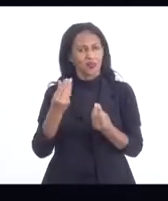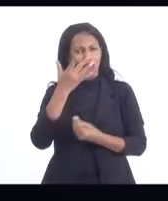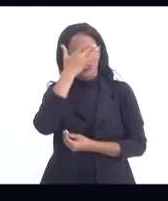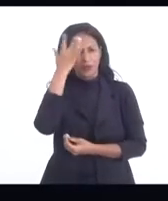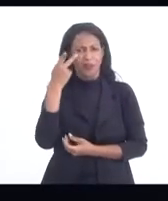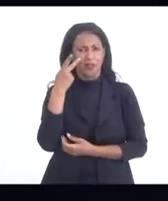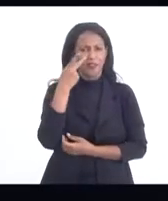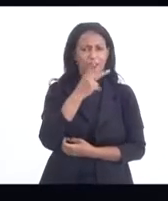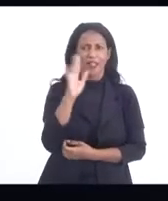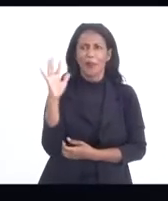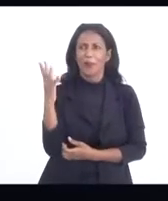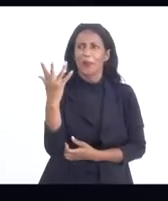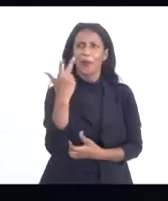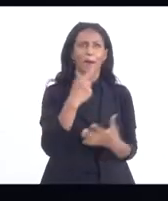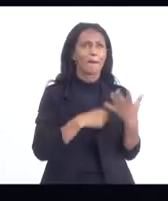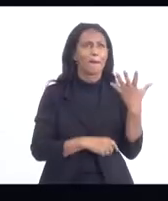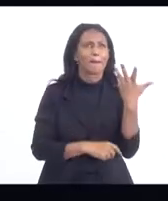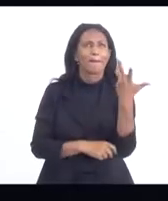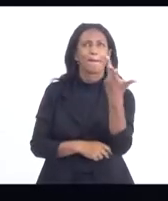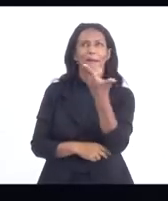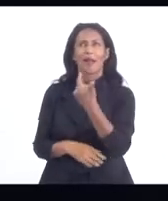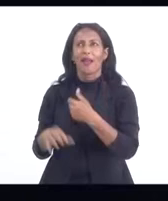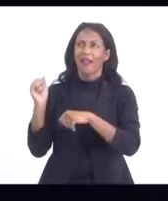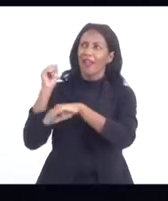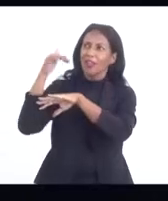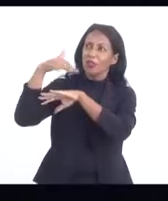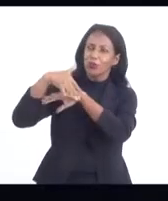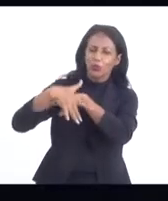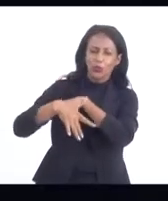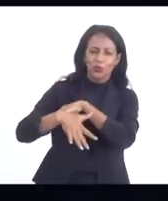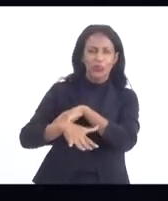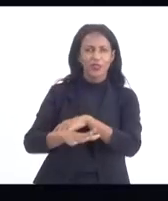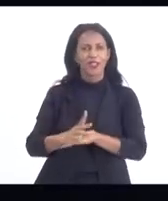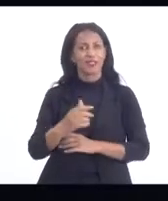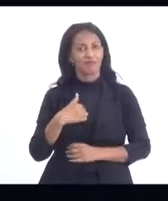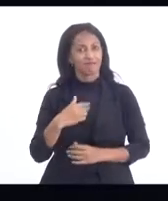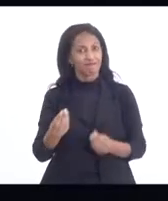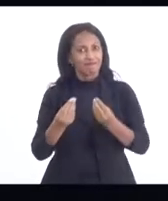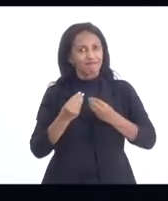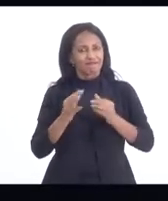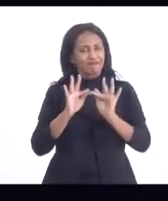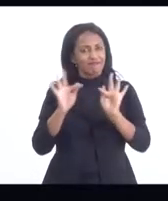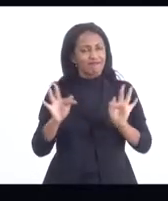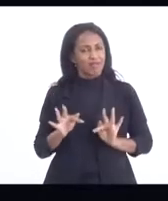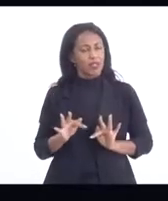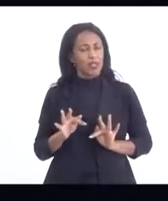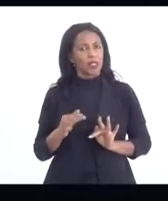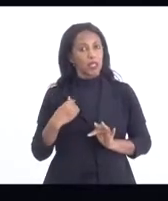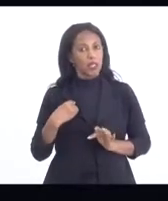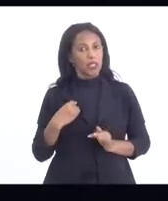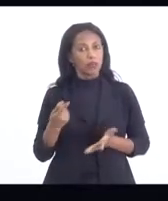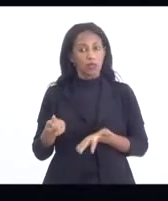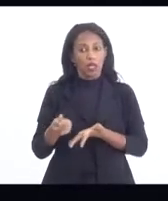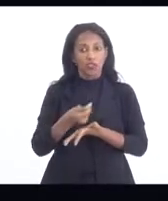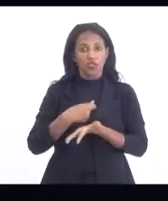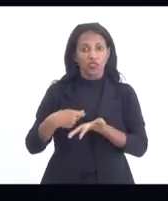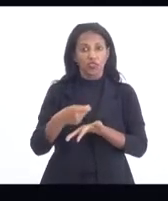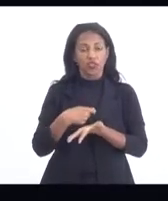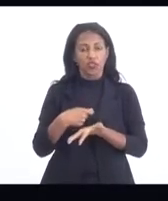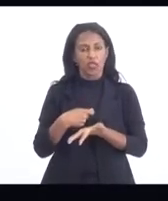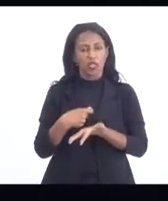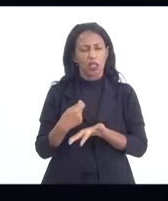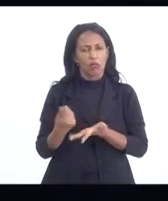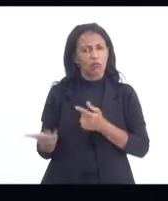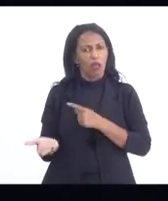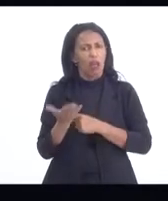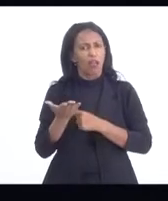as belezas naturais de Cardoso Moreira, cachoeiras. E a gente fica muito feliz com isso. Isso traz recurso para o nosso município, isso fomenta